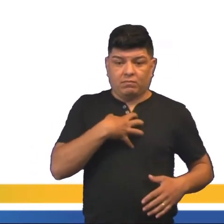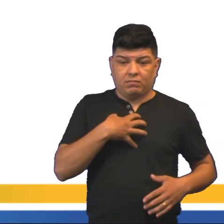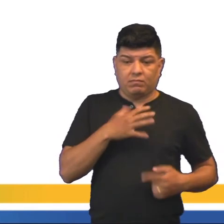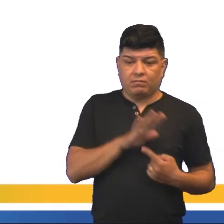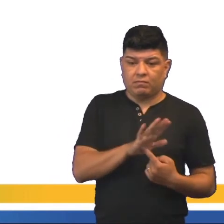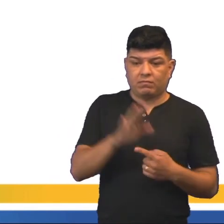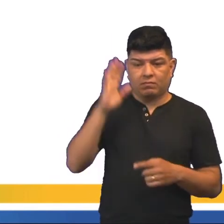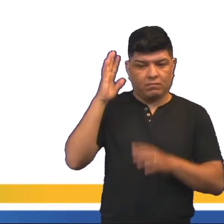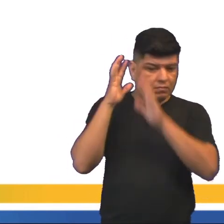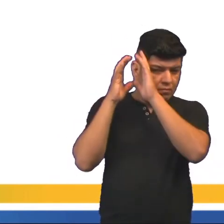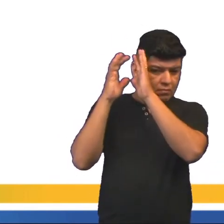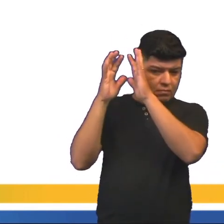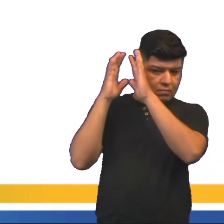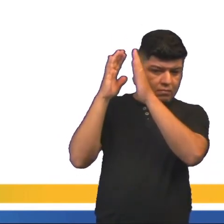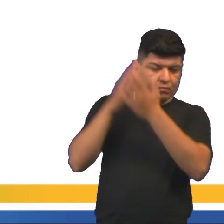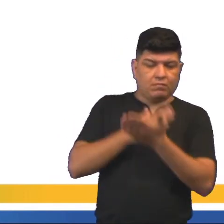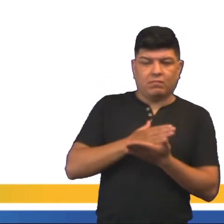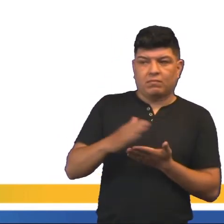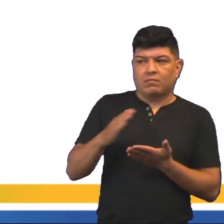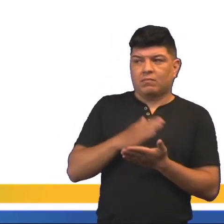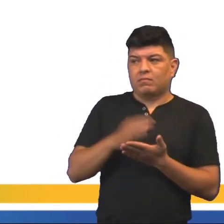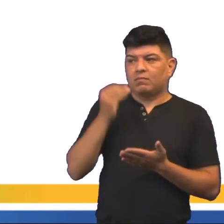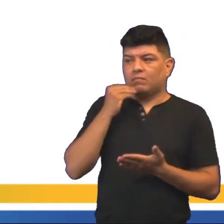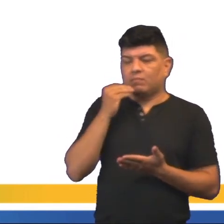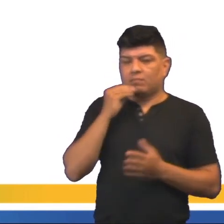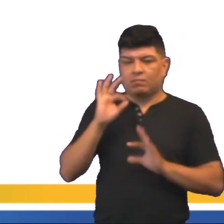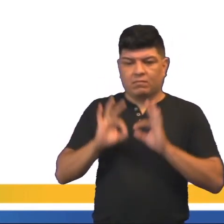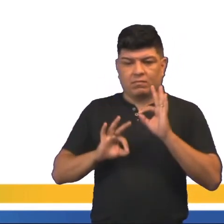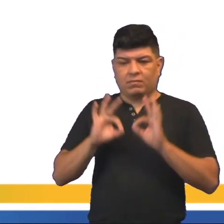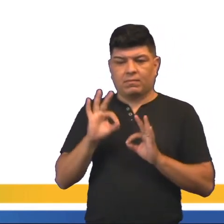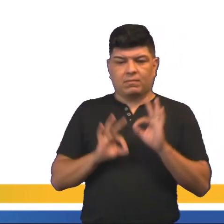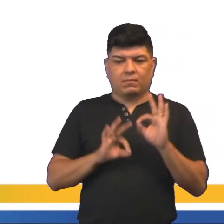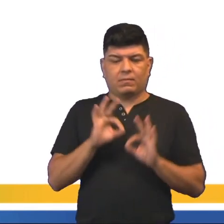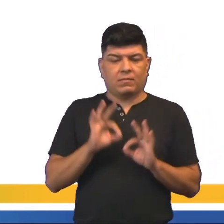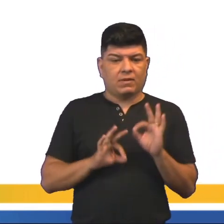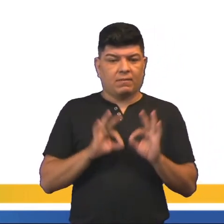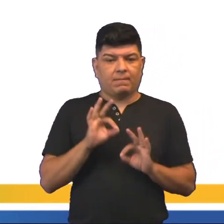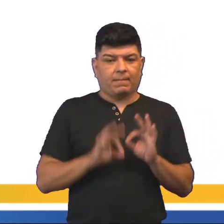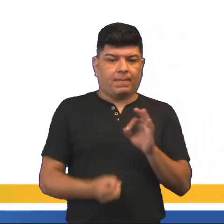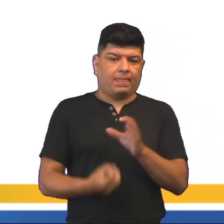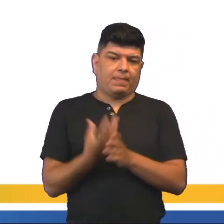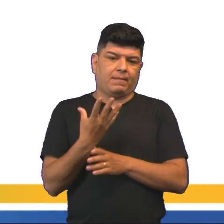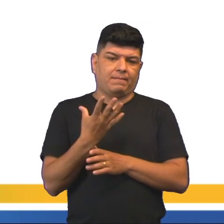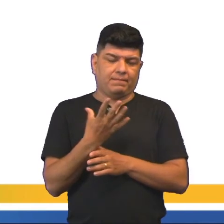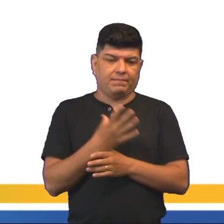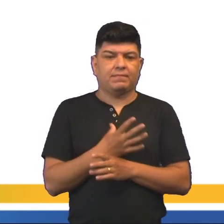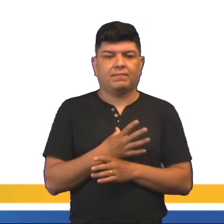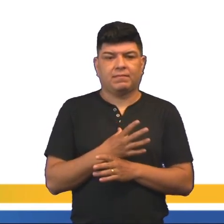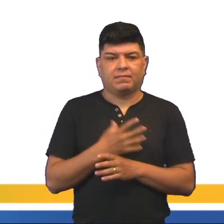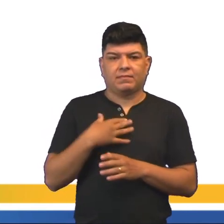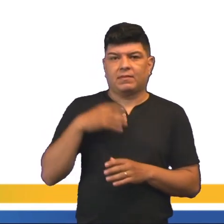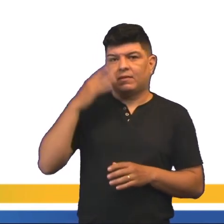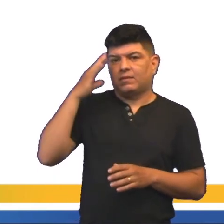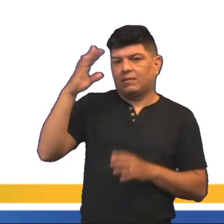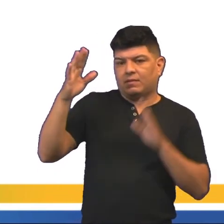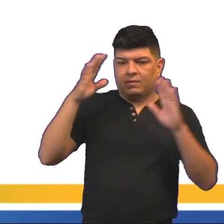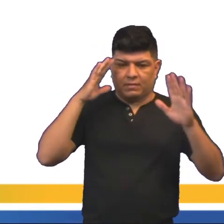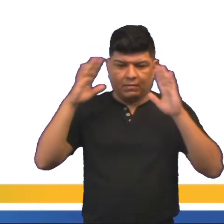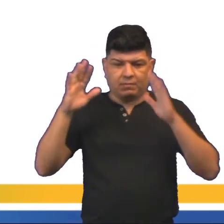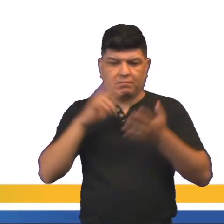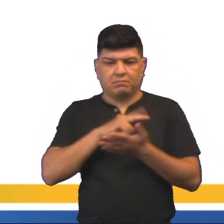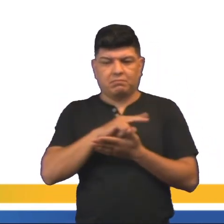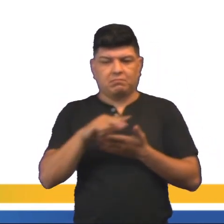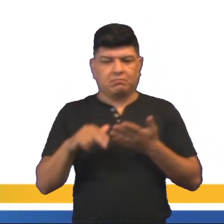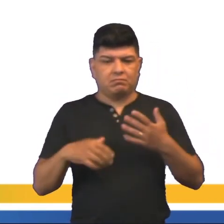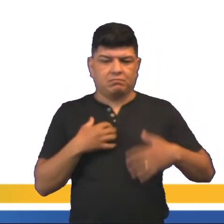sinais. O cérebro ele vai começar a tentar se organizar, vai começar a produzir adrenalina,